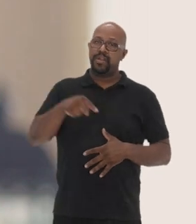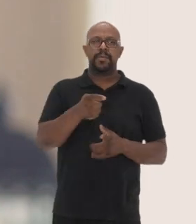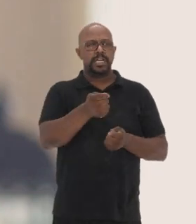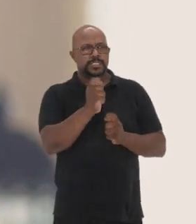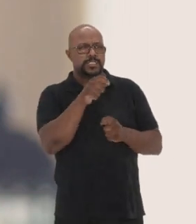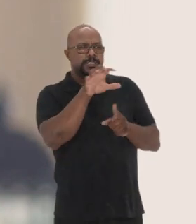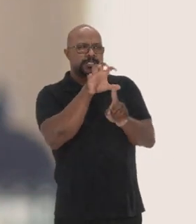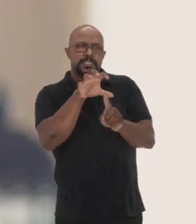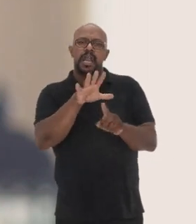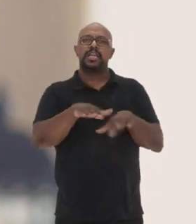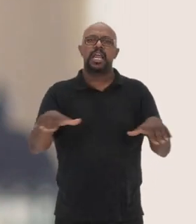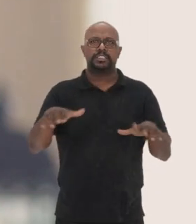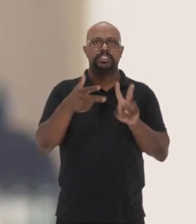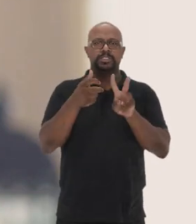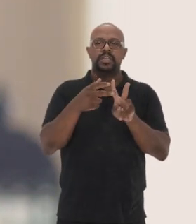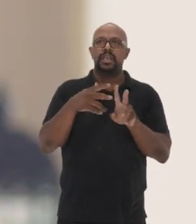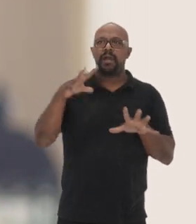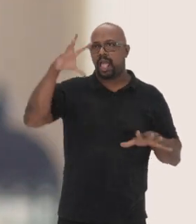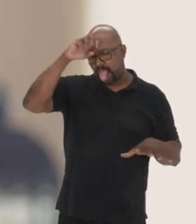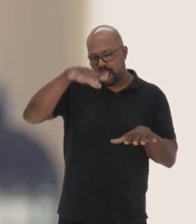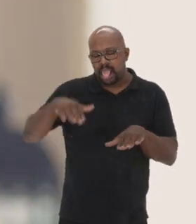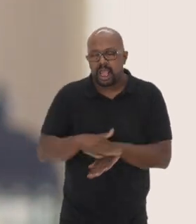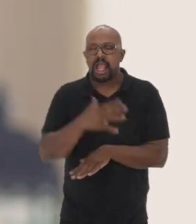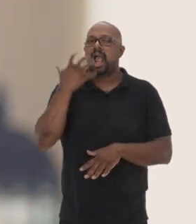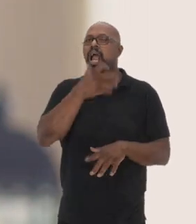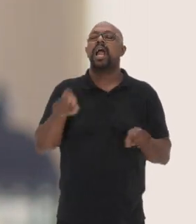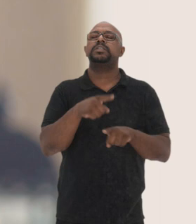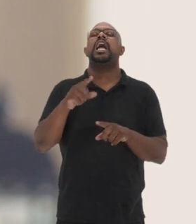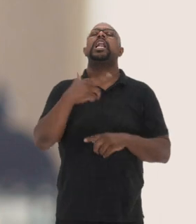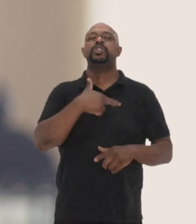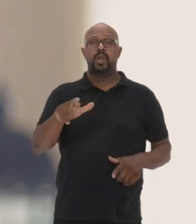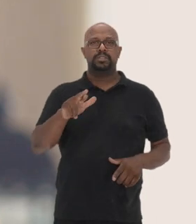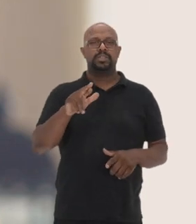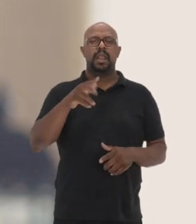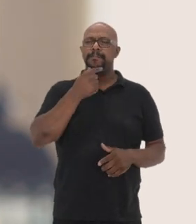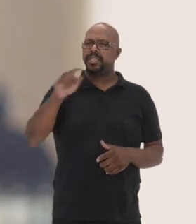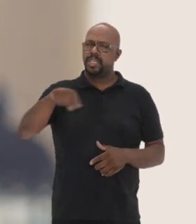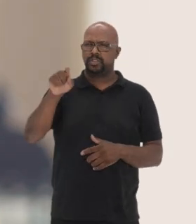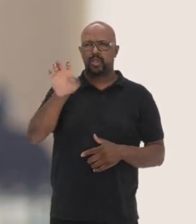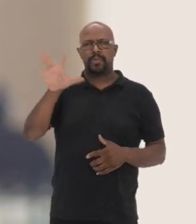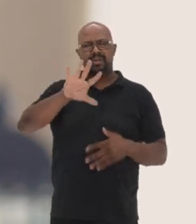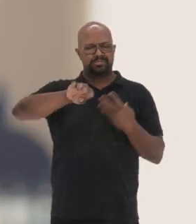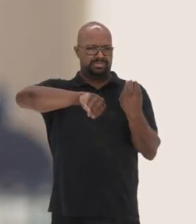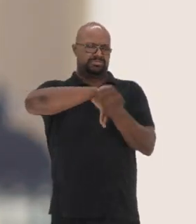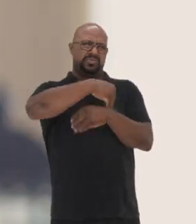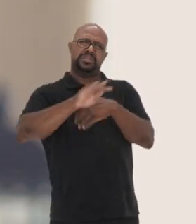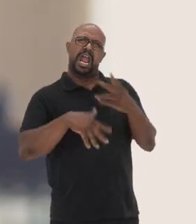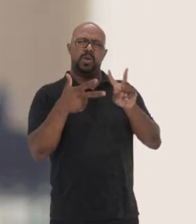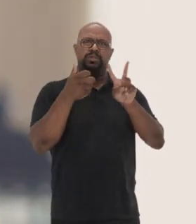indígenas para o ensino dos cantos religiosos os meninos europeus praticamente se misturaram a cultura dos nativos